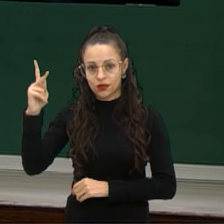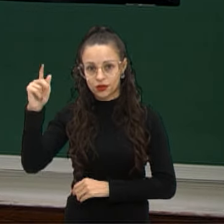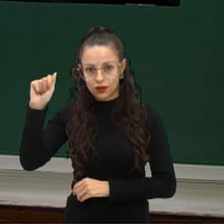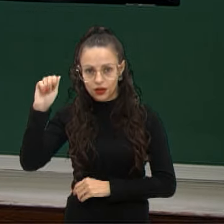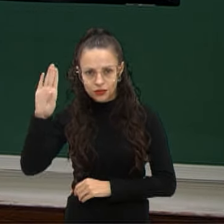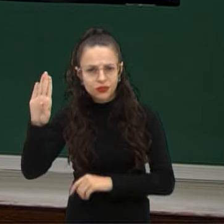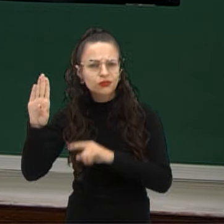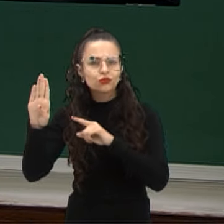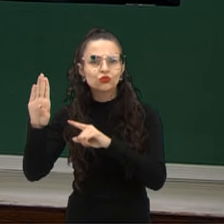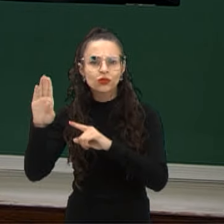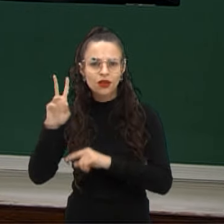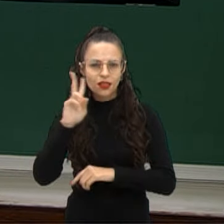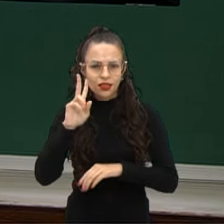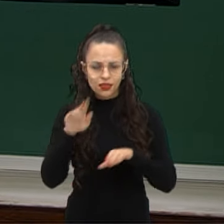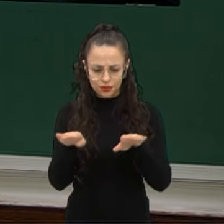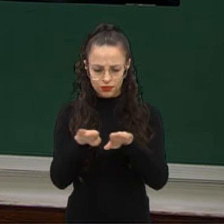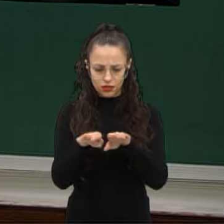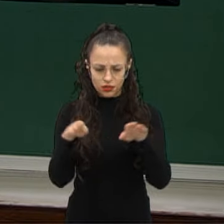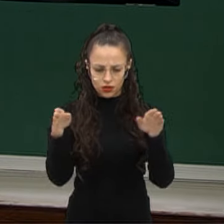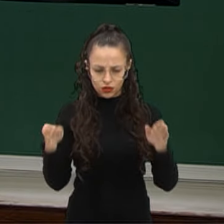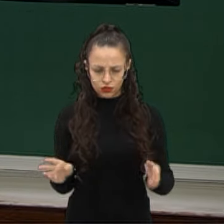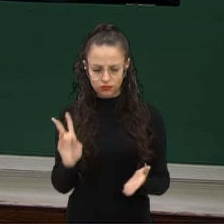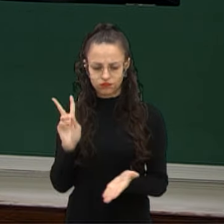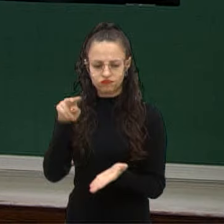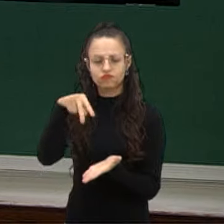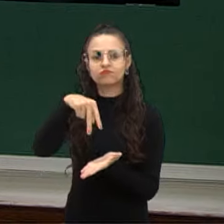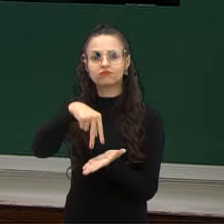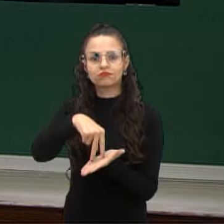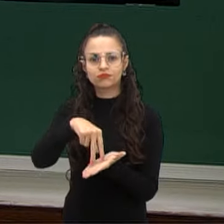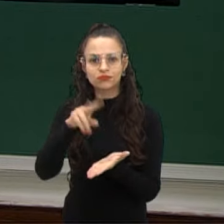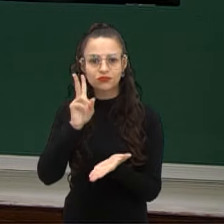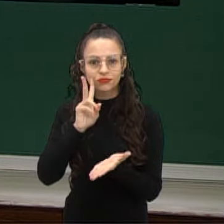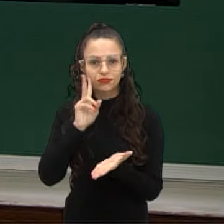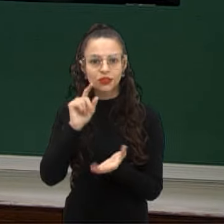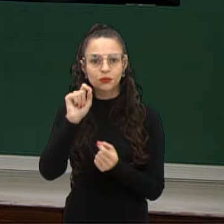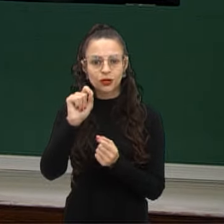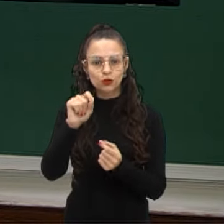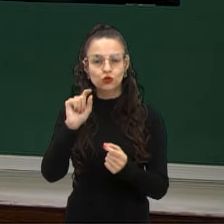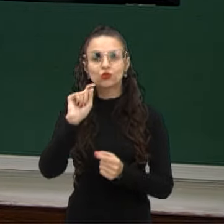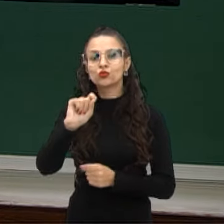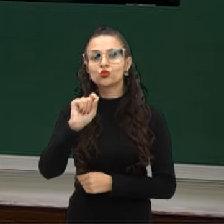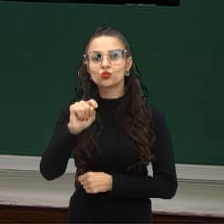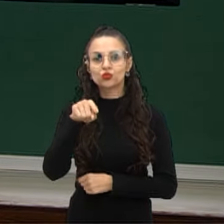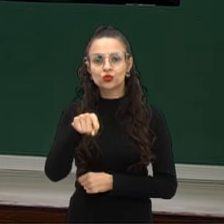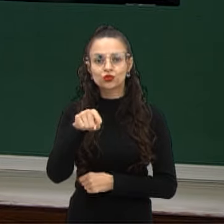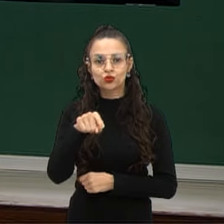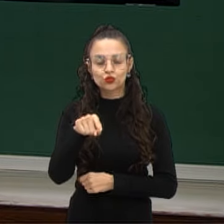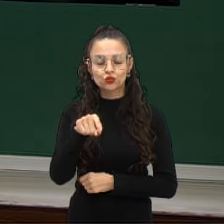aquele altarzinho, né, aquele púlpito do lado, né,